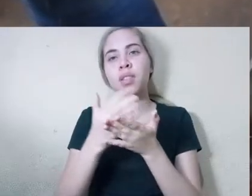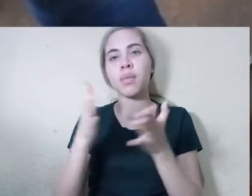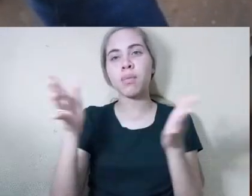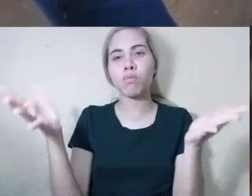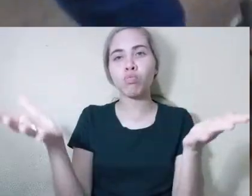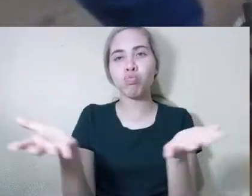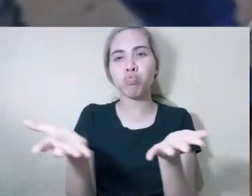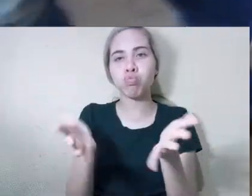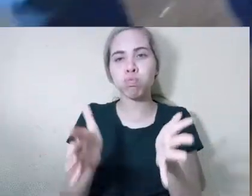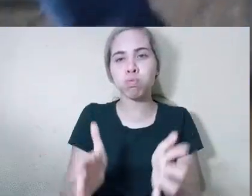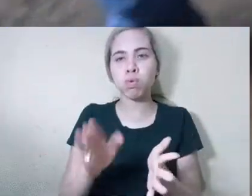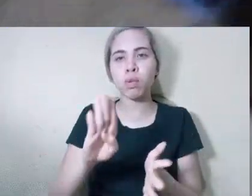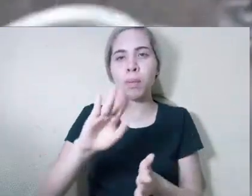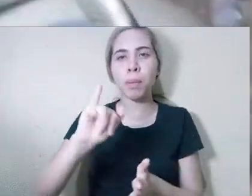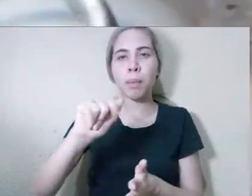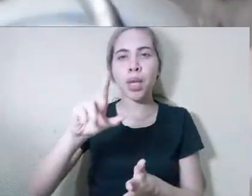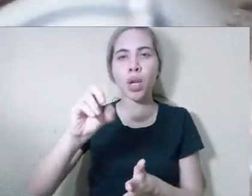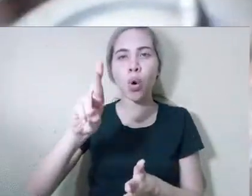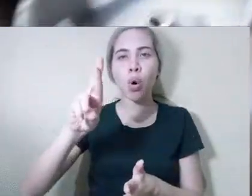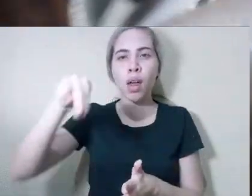Essa aqui é a bigorna dele.